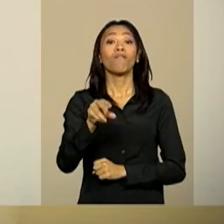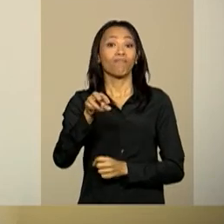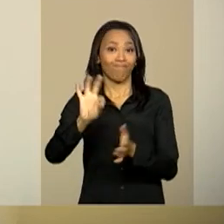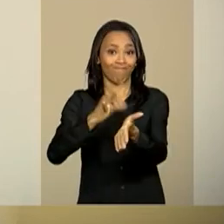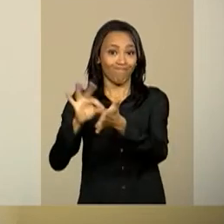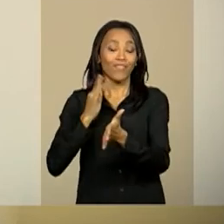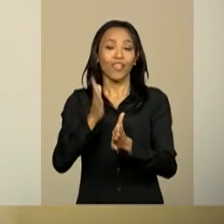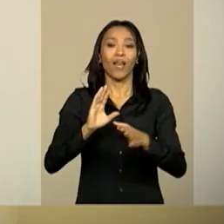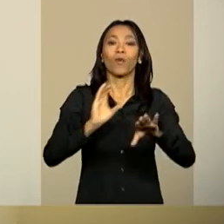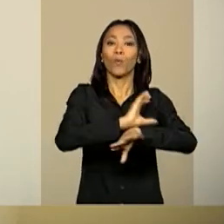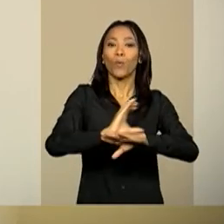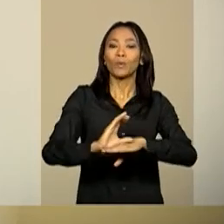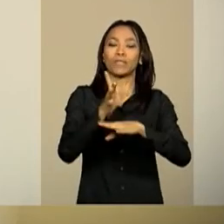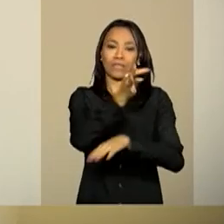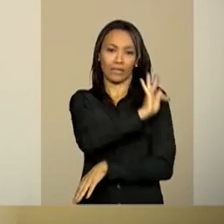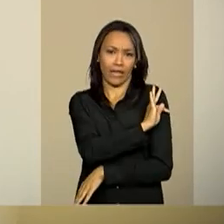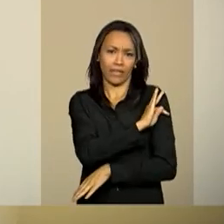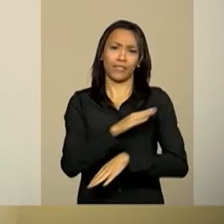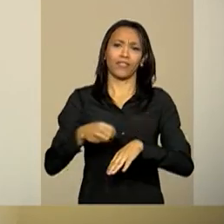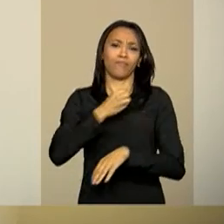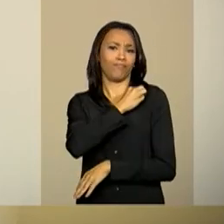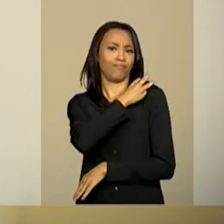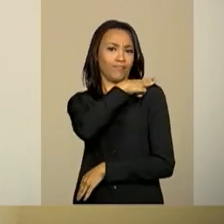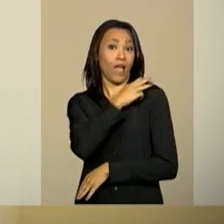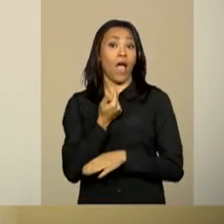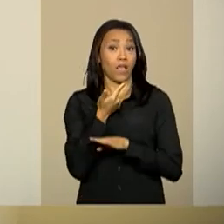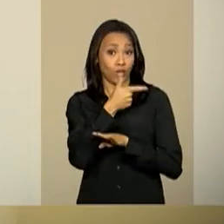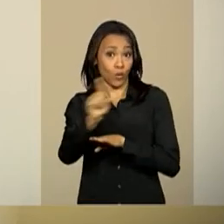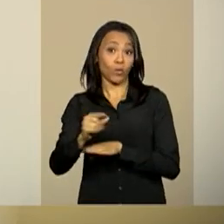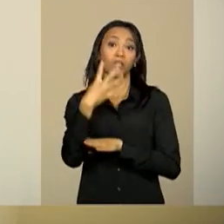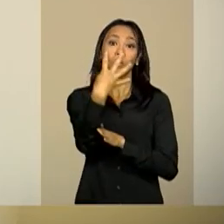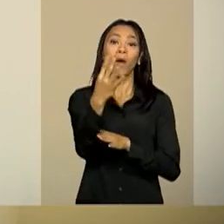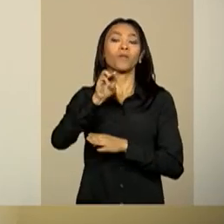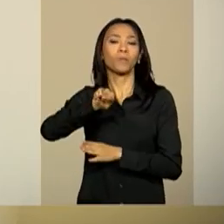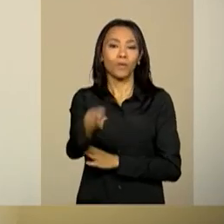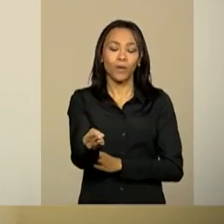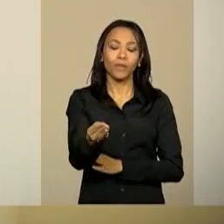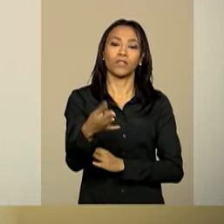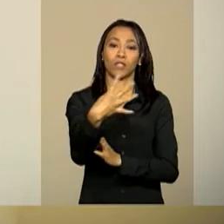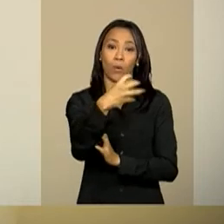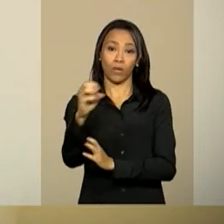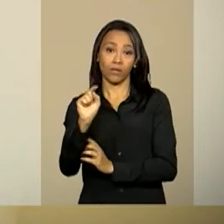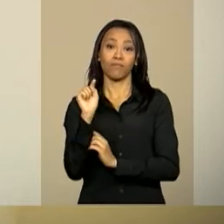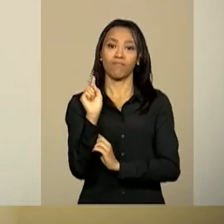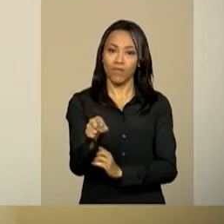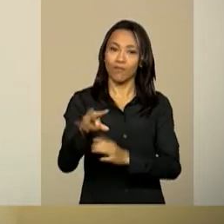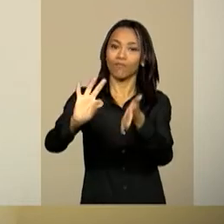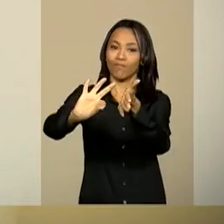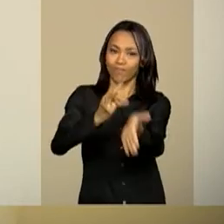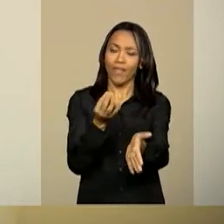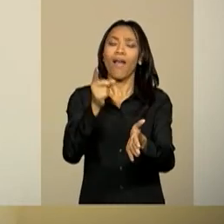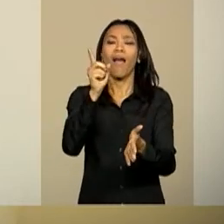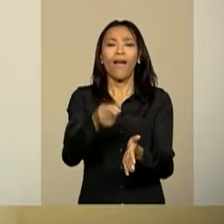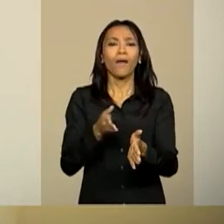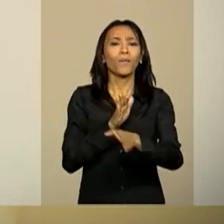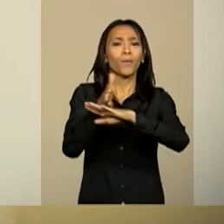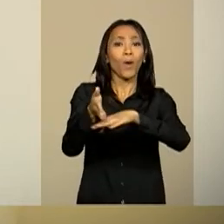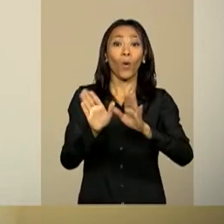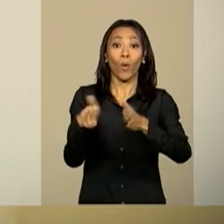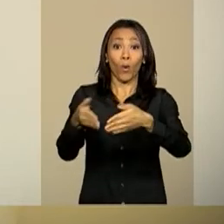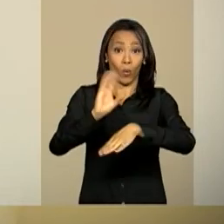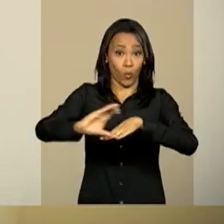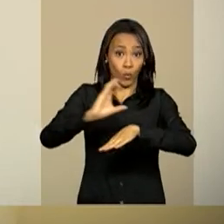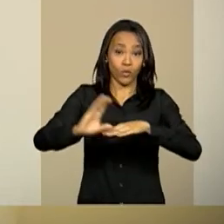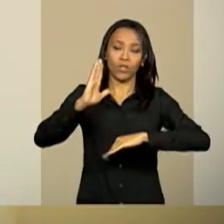em cursos técnicos de nível médio as outras 4400000 matrículas são em cursos de